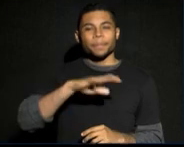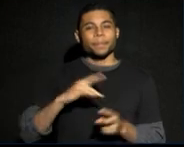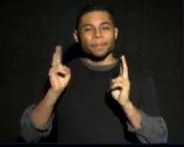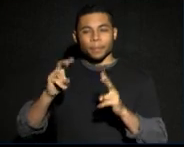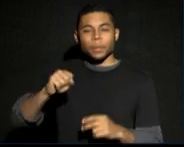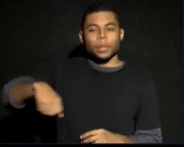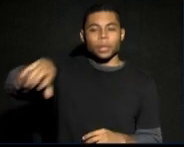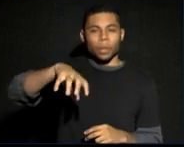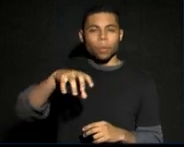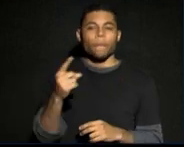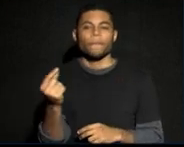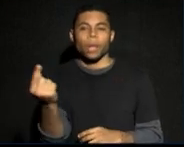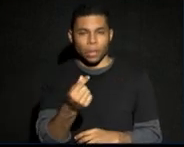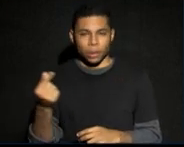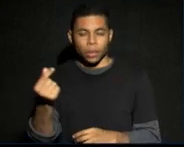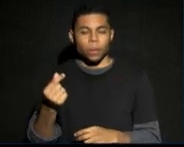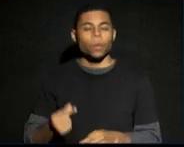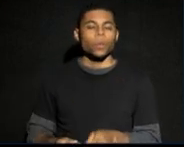financeiro e